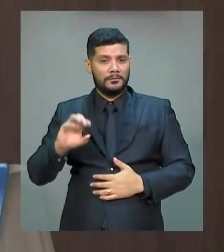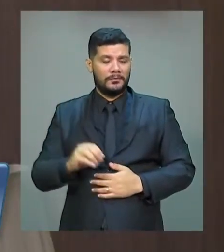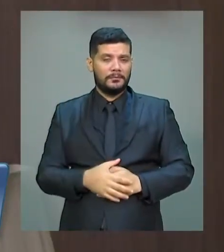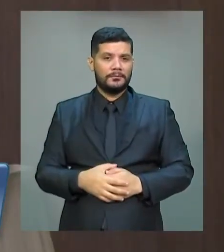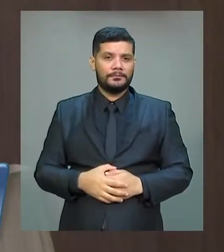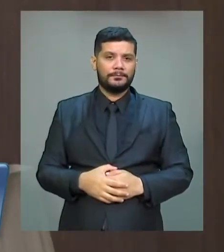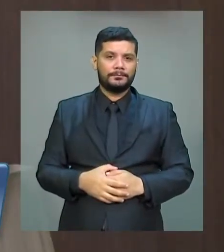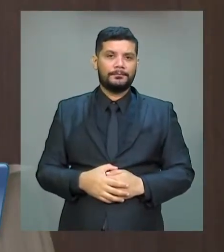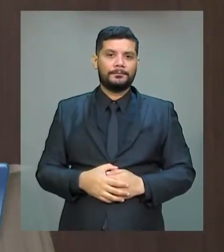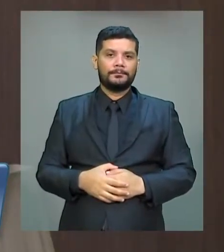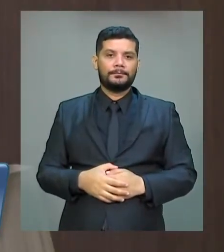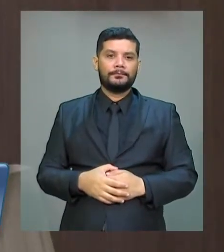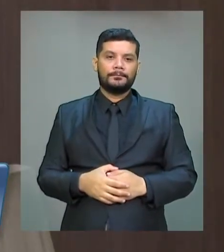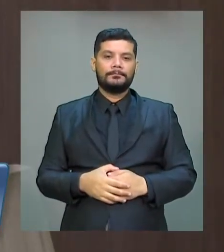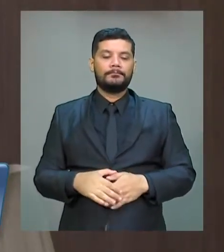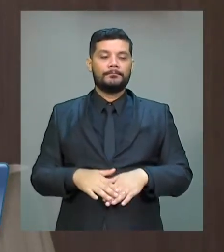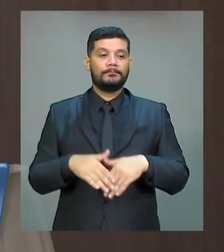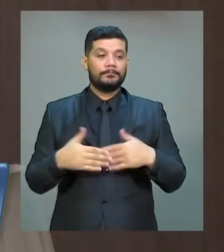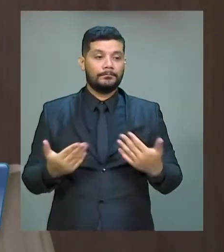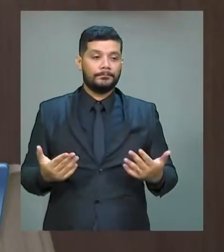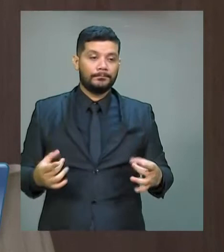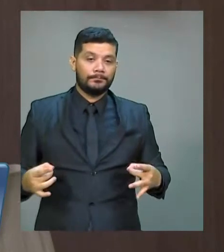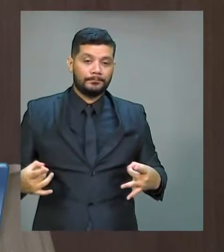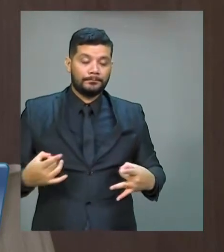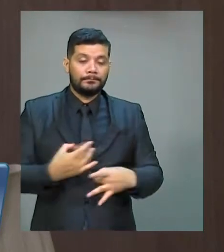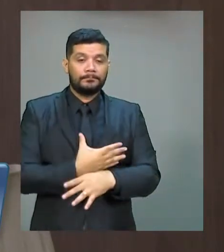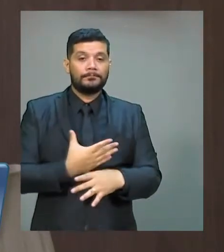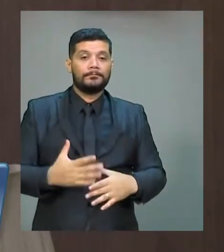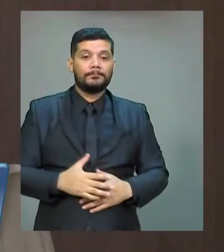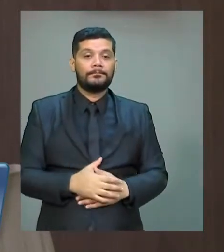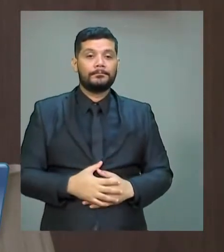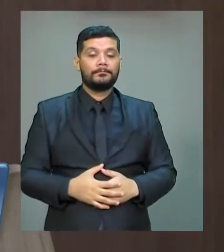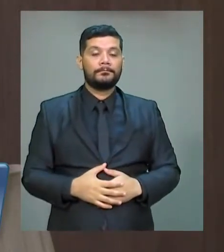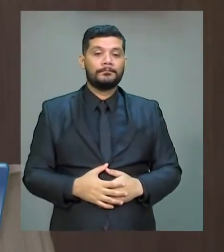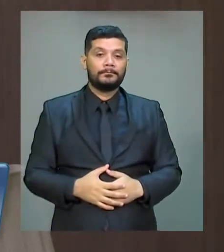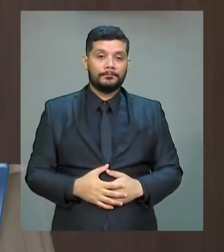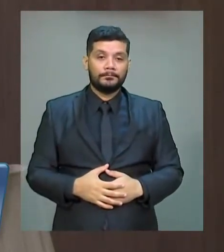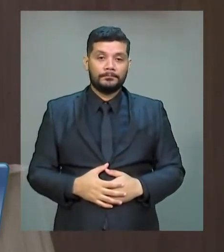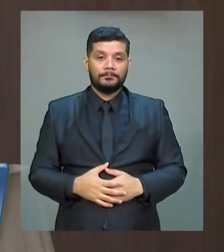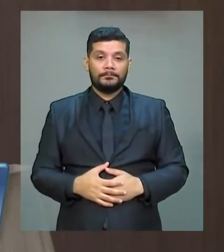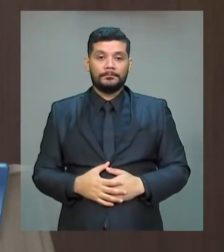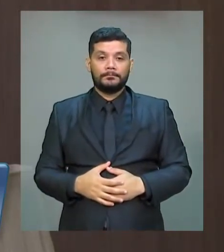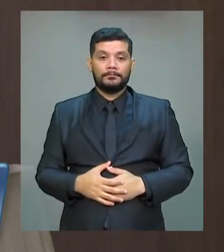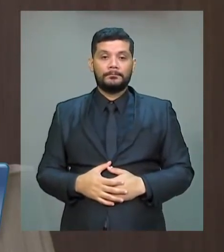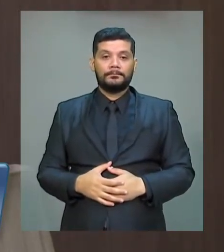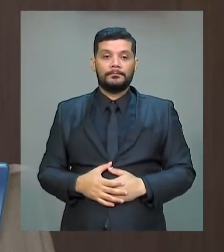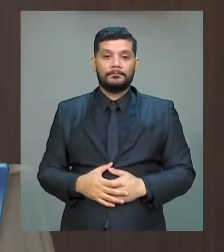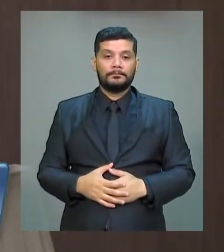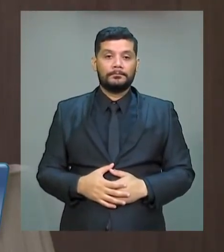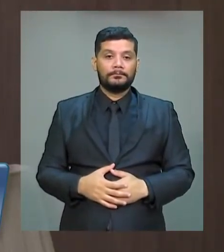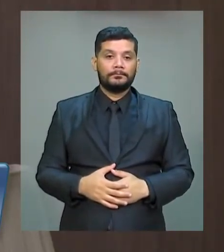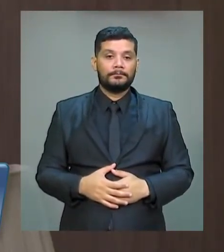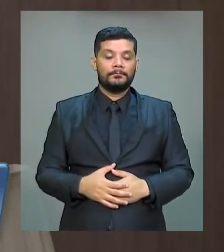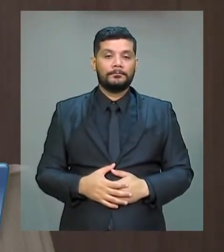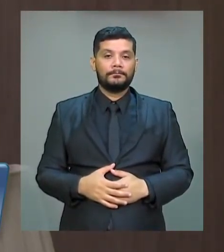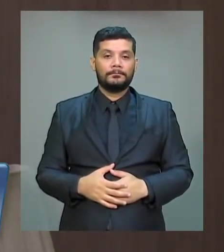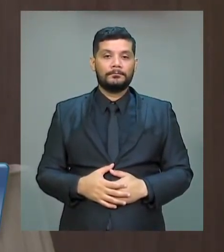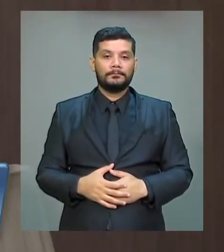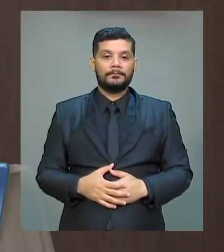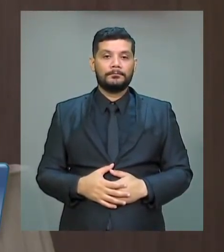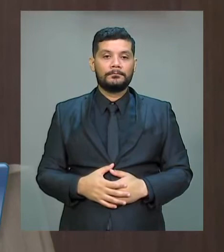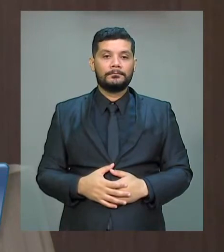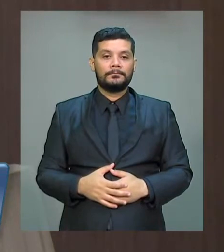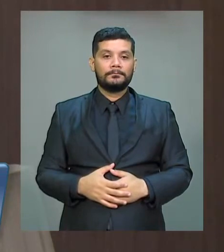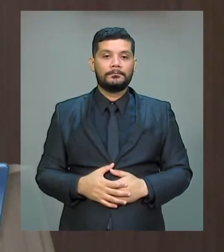Presidente, eu queria concluir aqui com esse relato, pelo qual eu